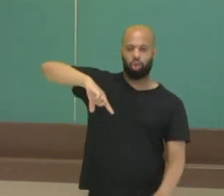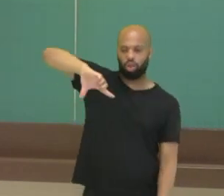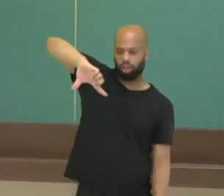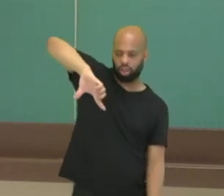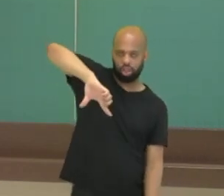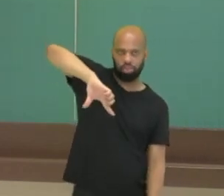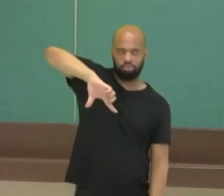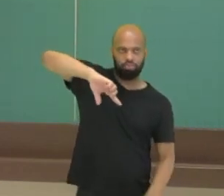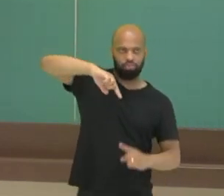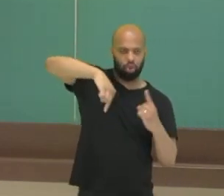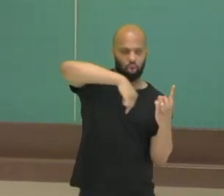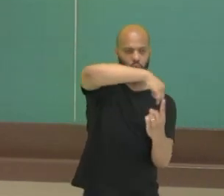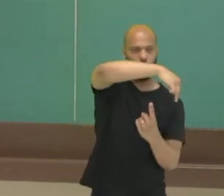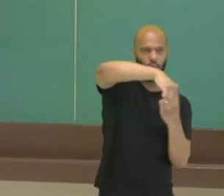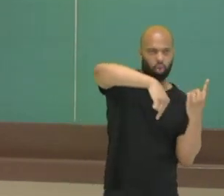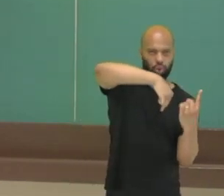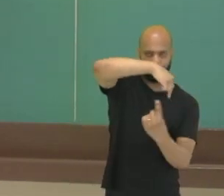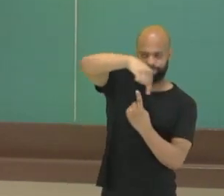ok?